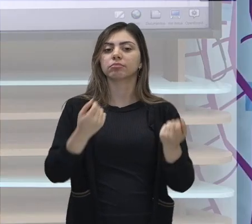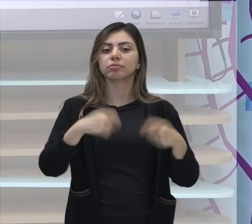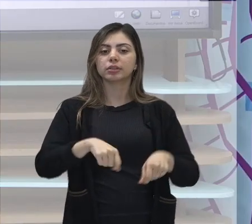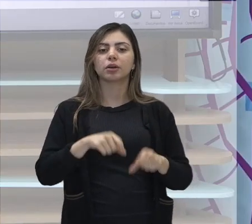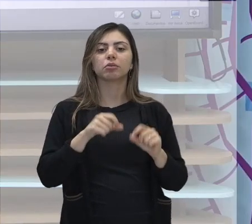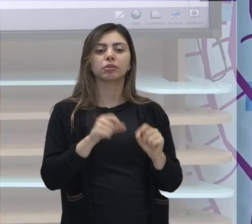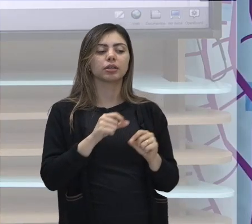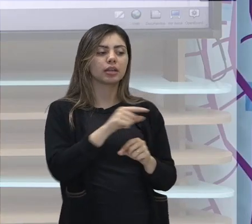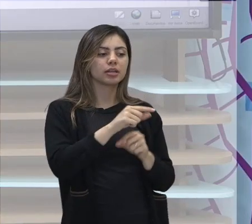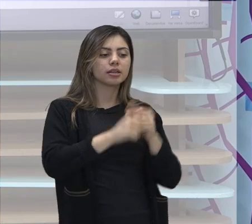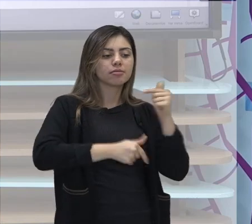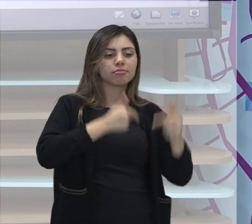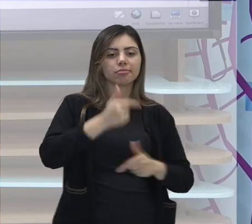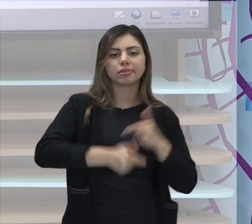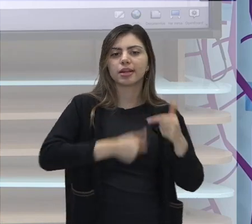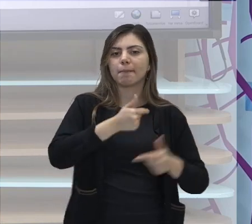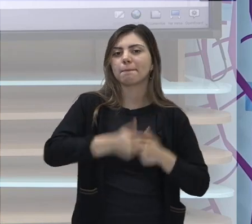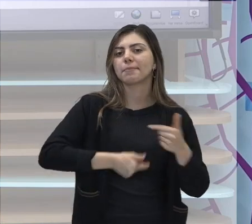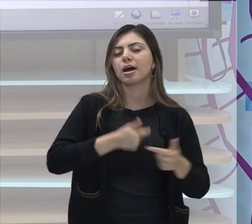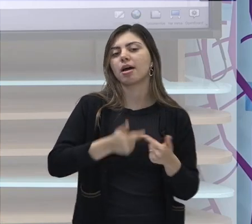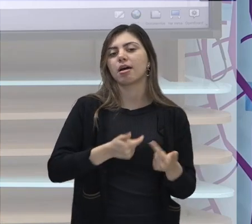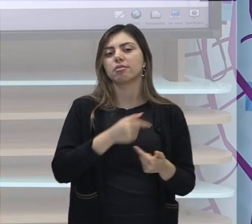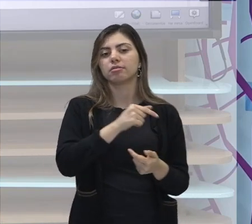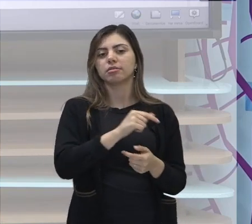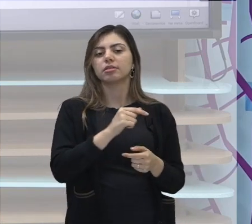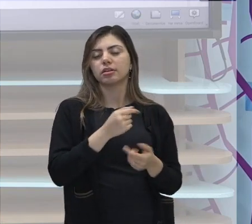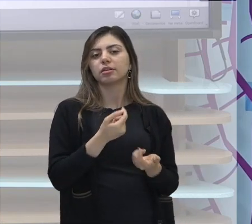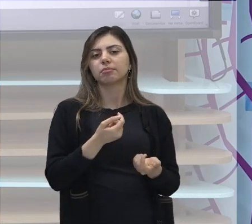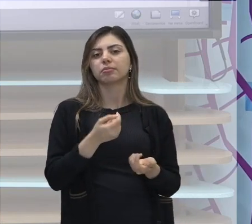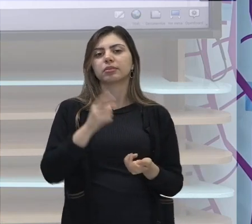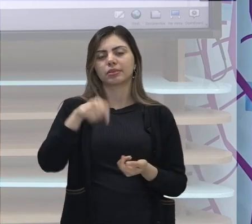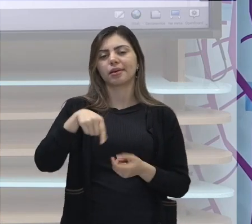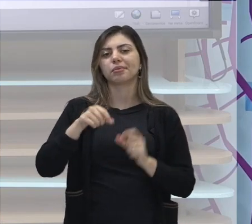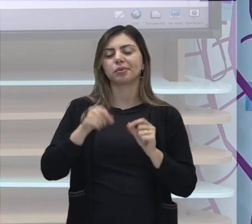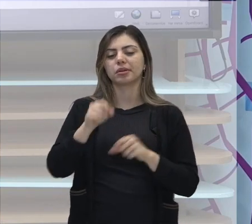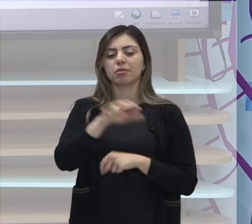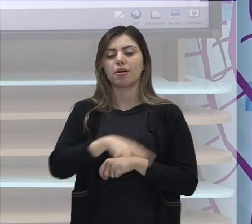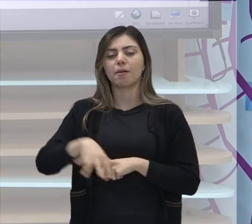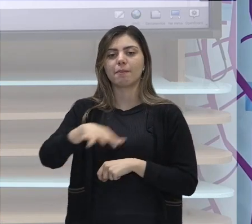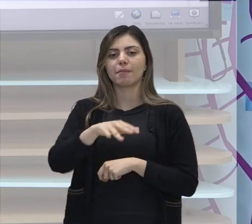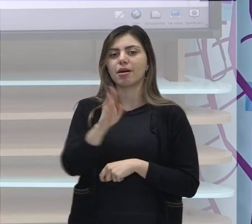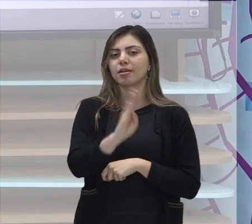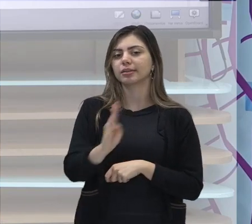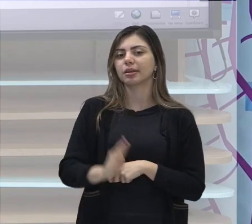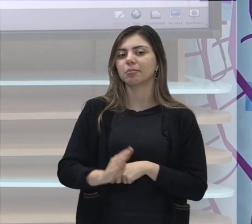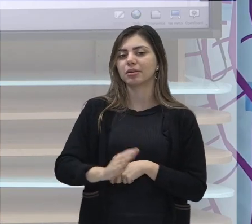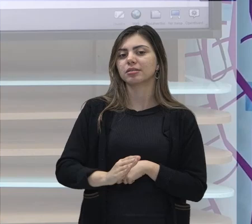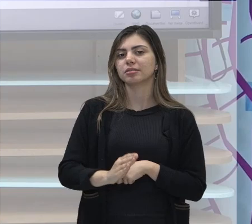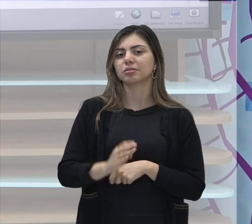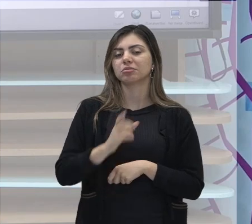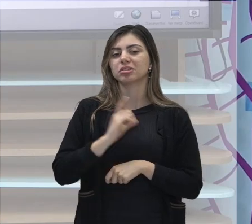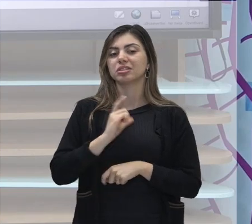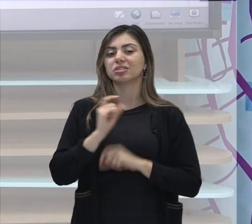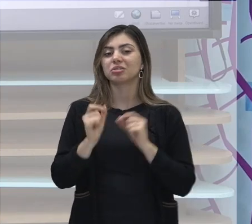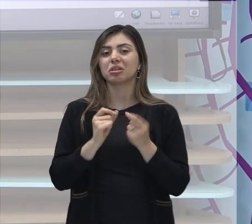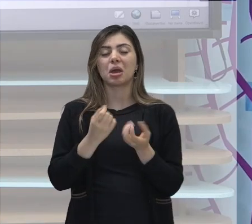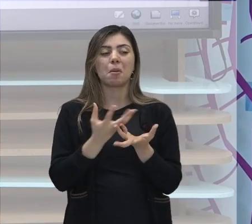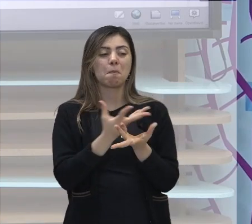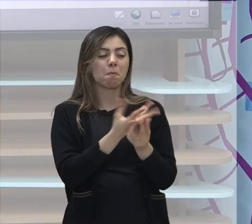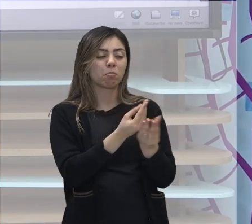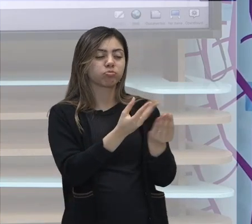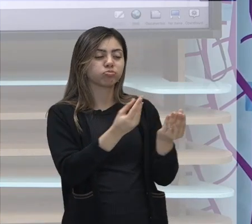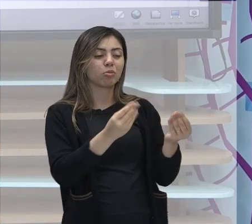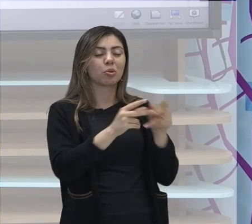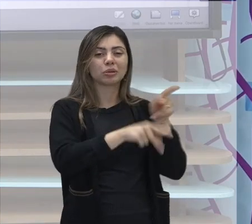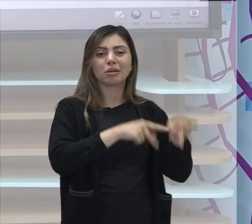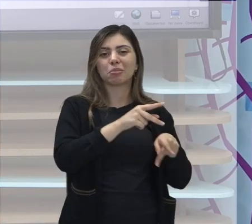suficientemente abundante como era, né? Você está falando aqui de um território brasileiro que tinha nações indígenas, milhões, né,